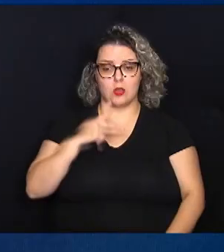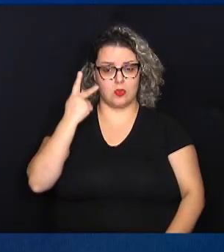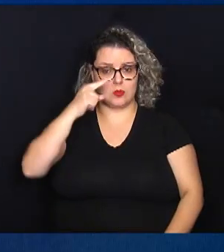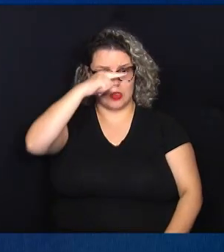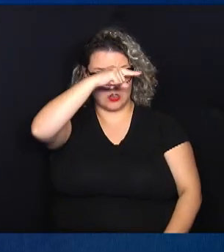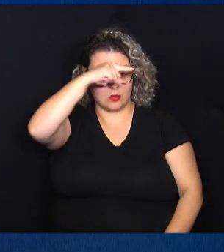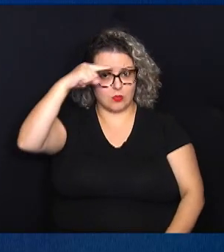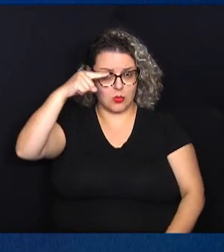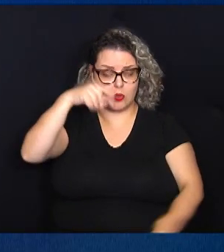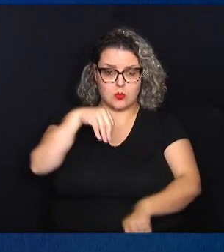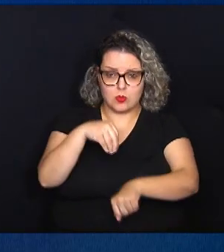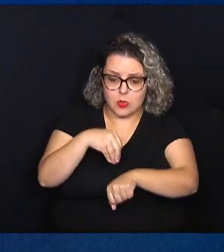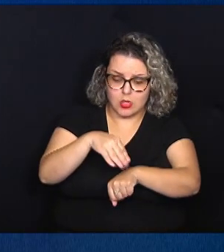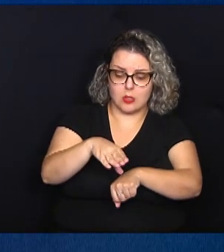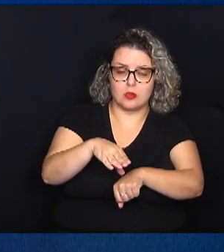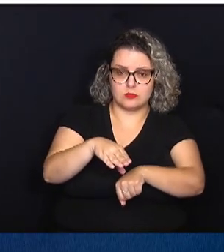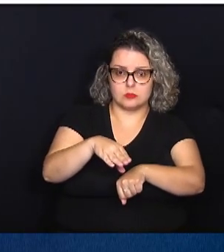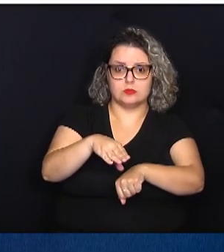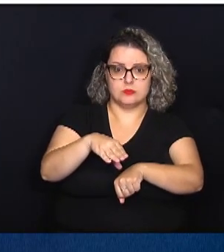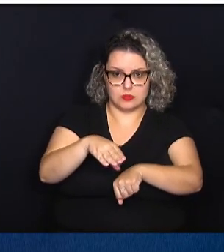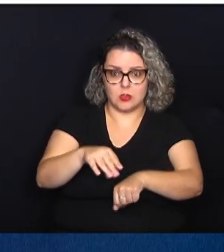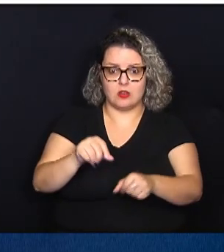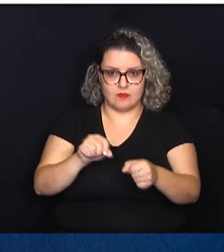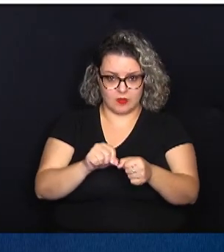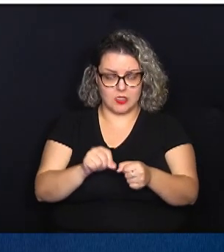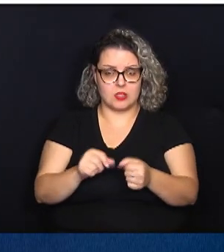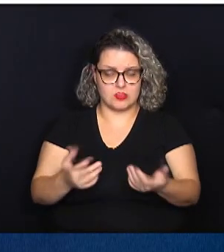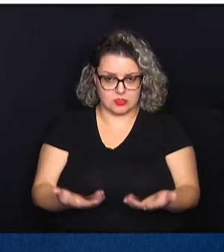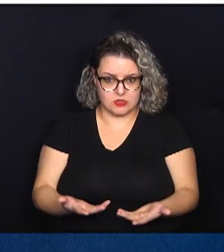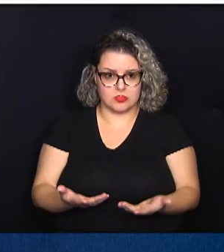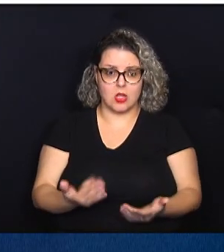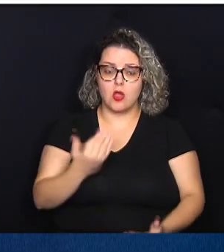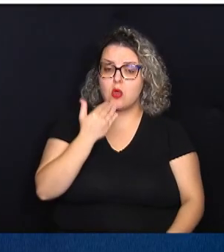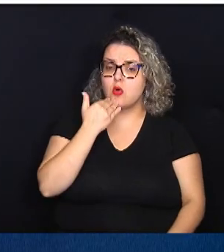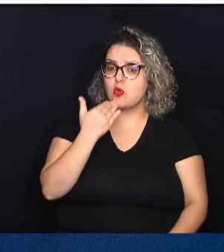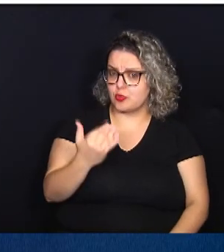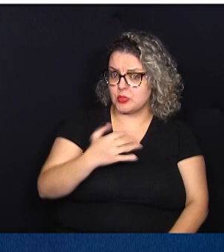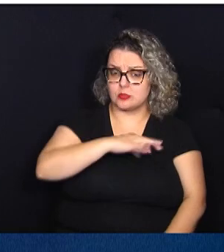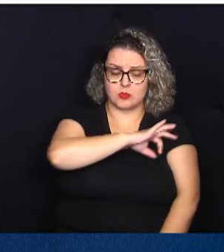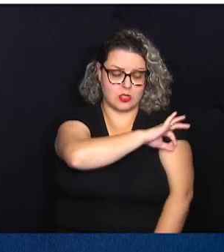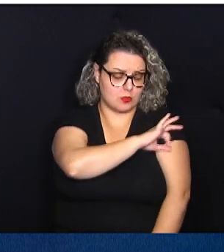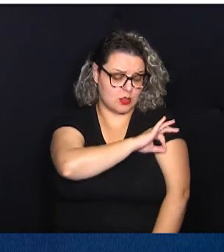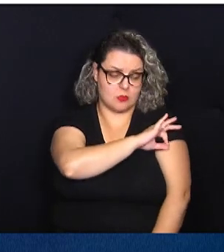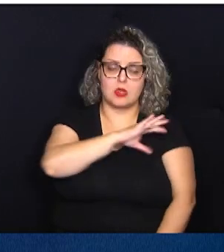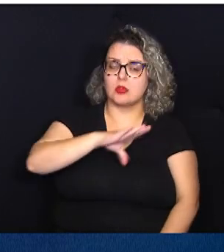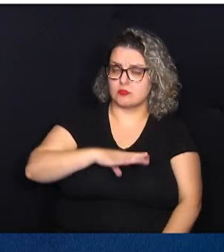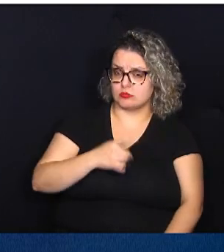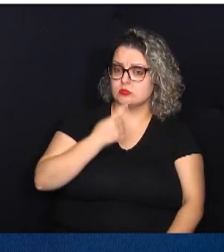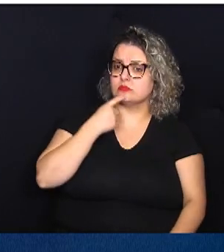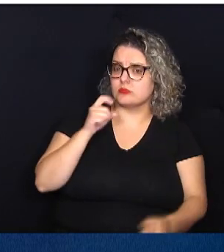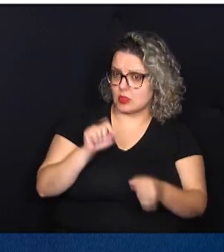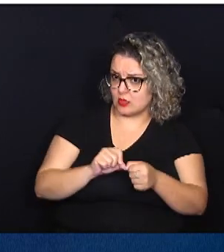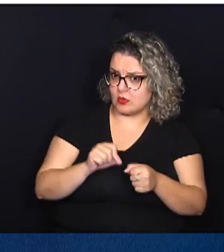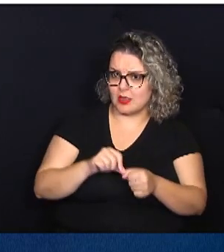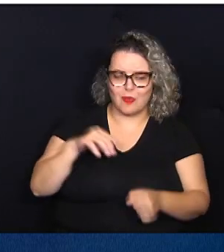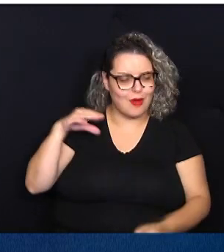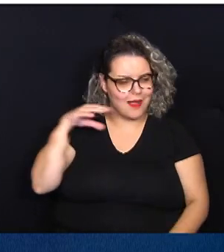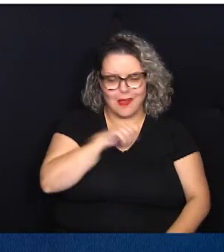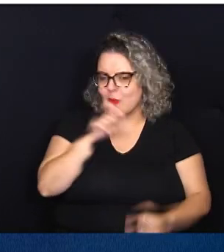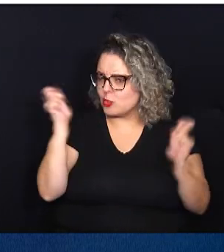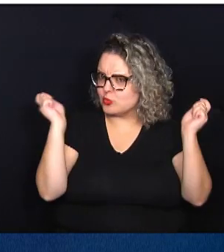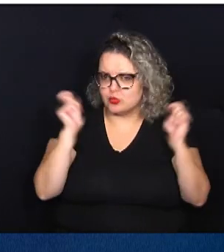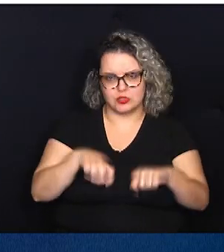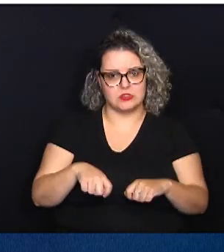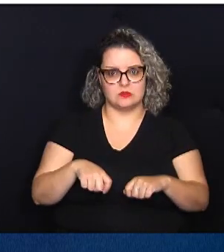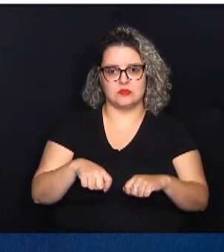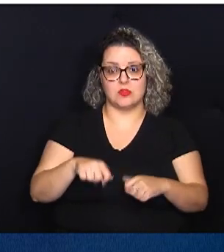o vereador Otto Alejandro encaminhou por meio de indicação um pedido para que a prefeitura de Campinas faça o mais